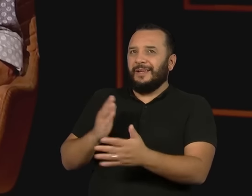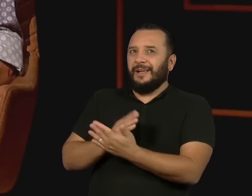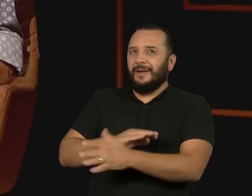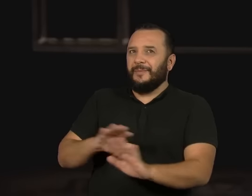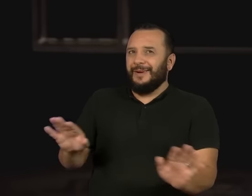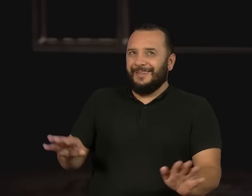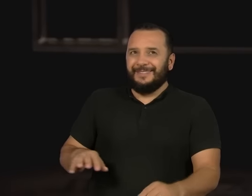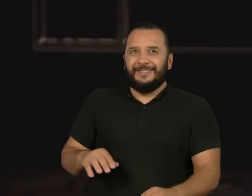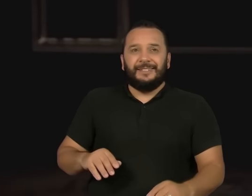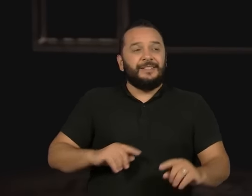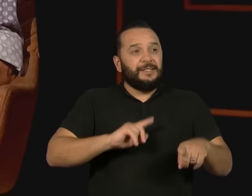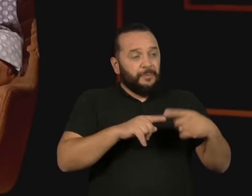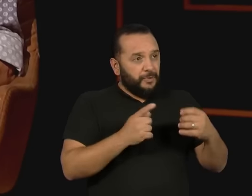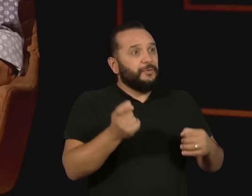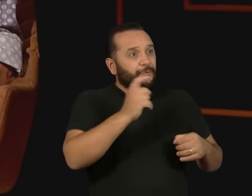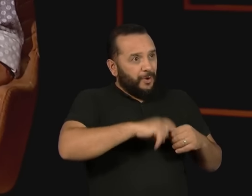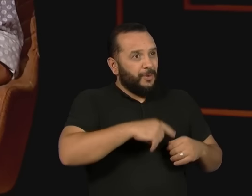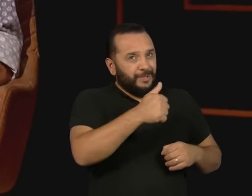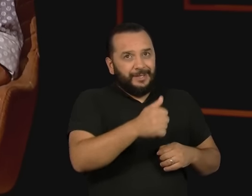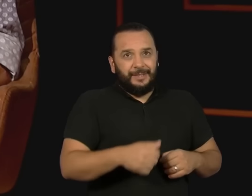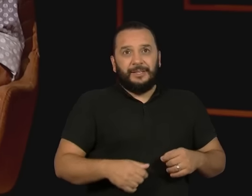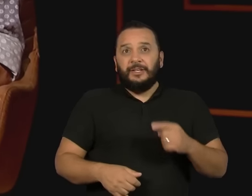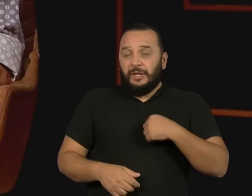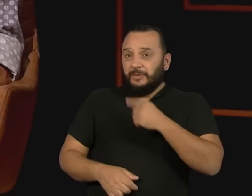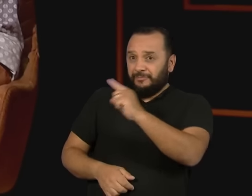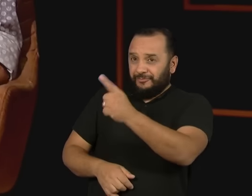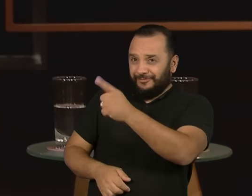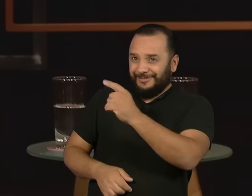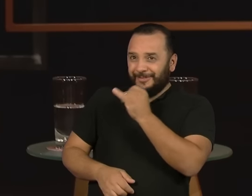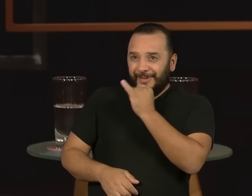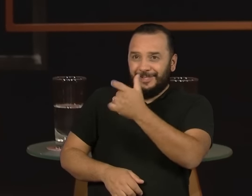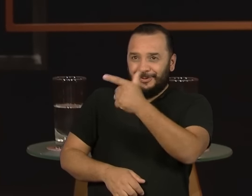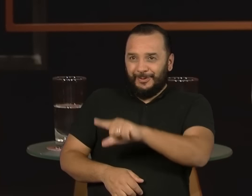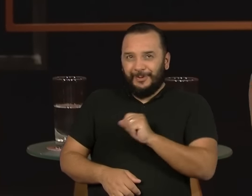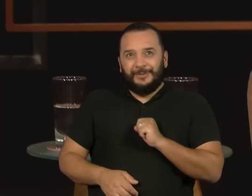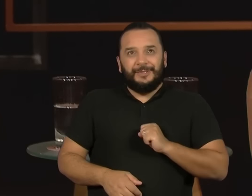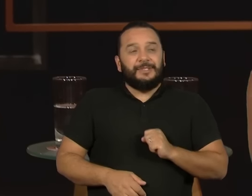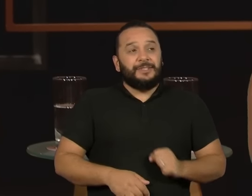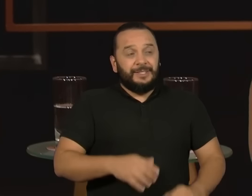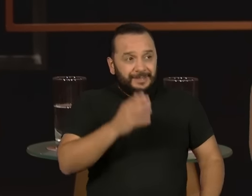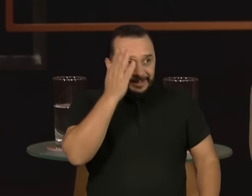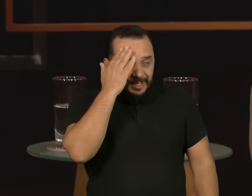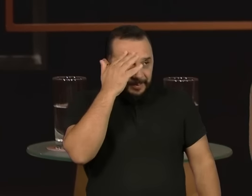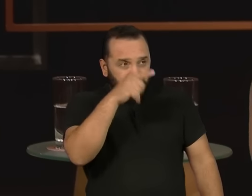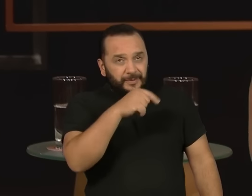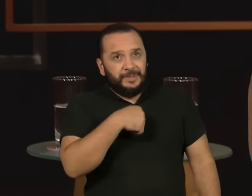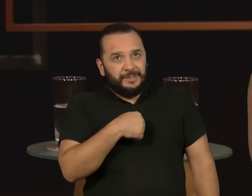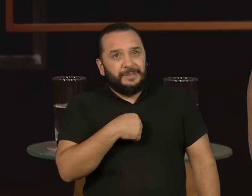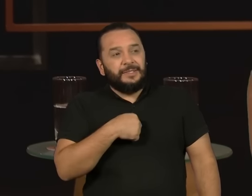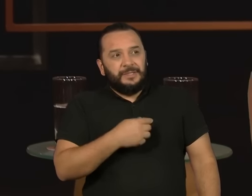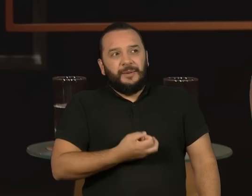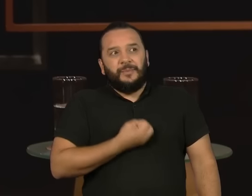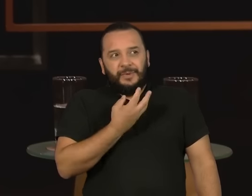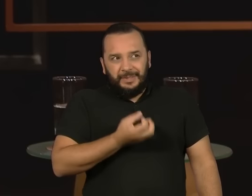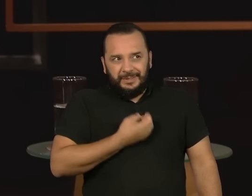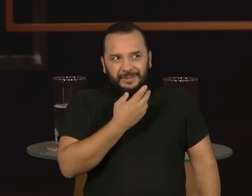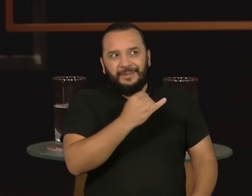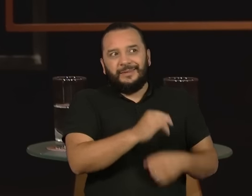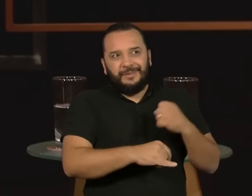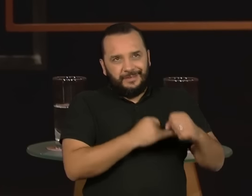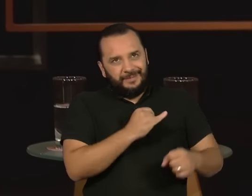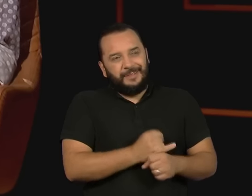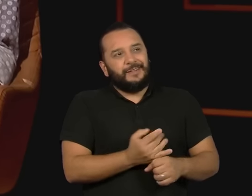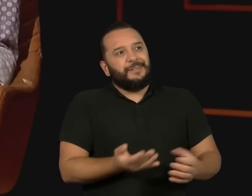gente faz outro. Eu vou ficar repetindo, depois vou ficar vendo repetindo. A gente soube que você andou declamando umas poesias na